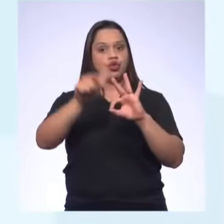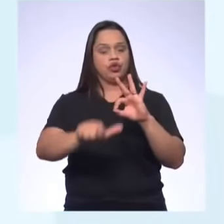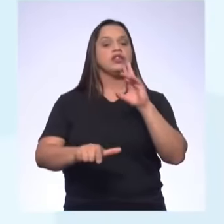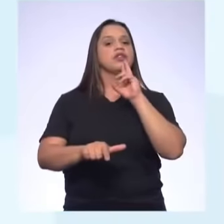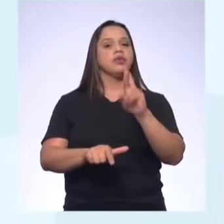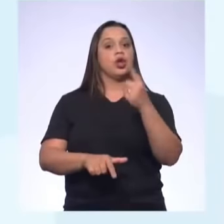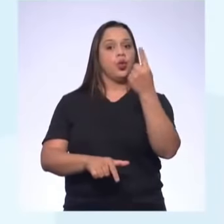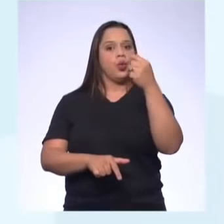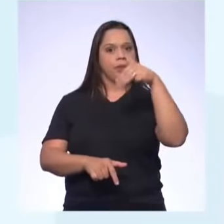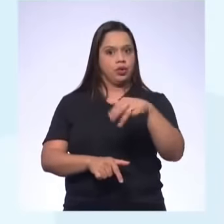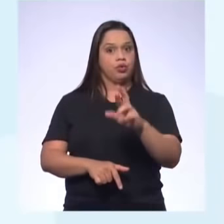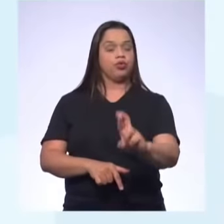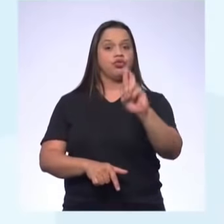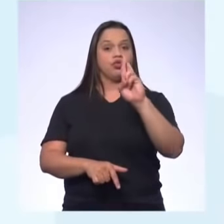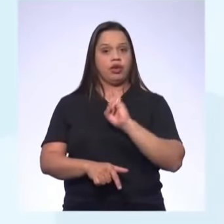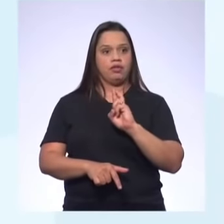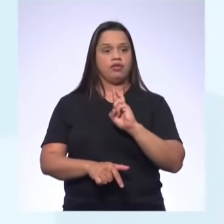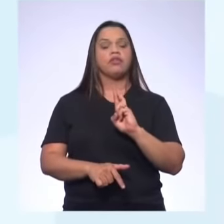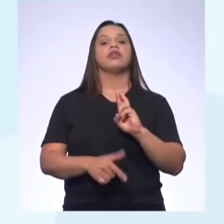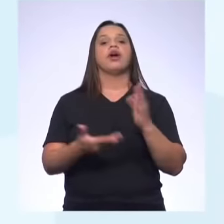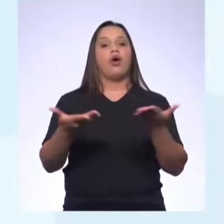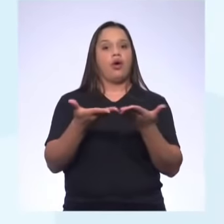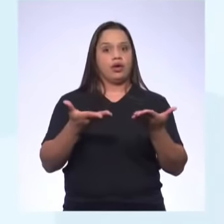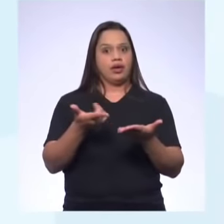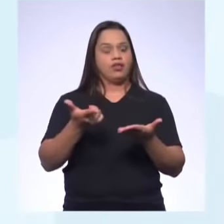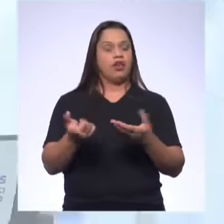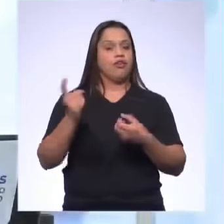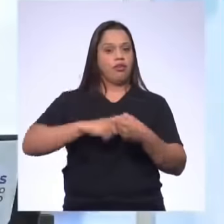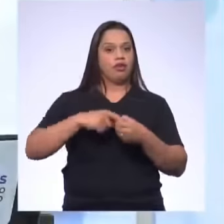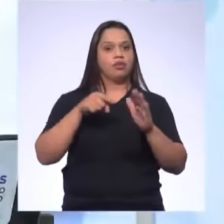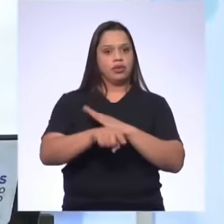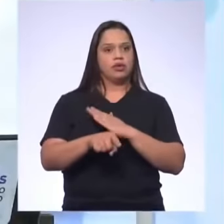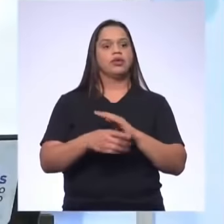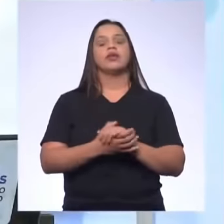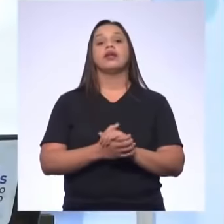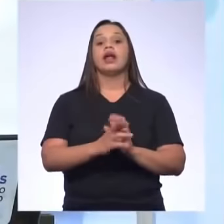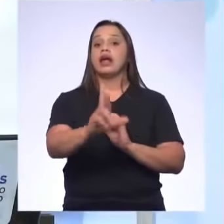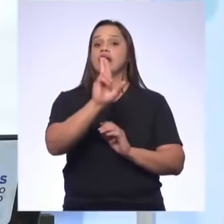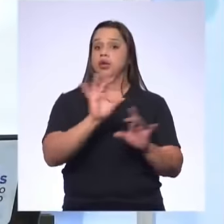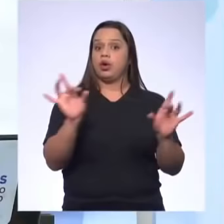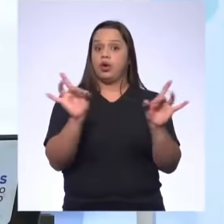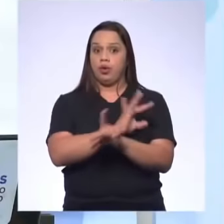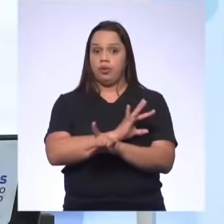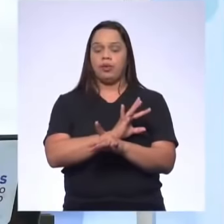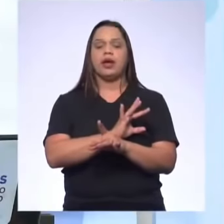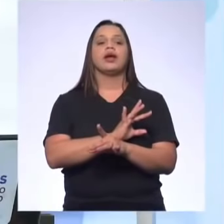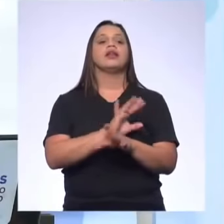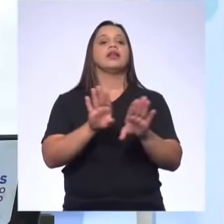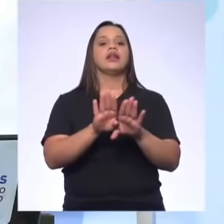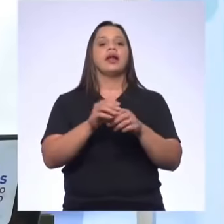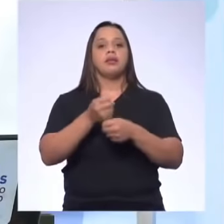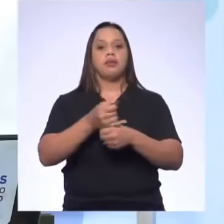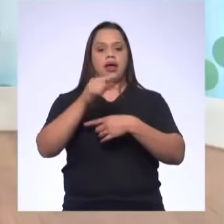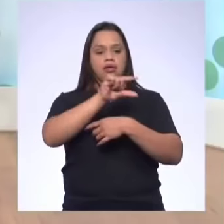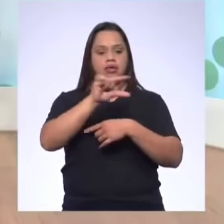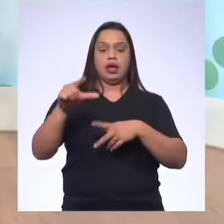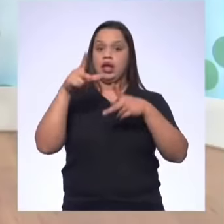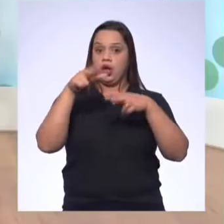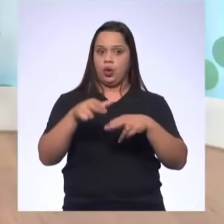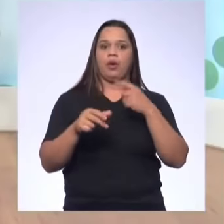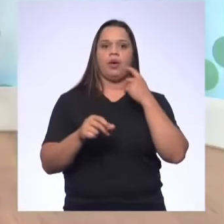minuto. Já volta direto para o vídeo na pergunta, tá? Dê resposta completa e na mesma interação, ok?